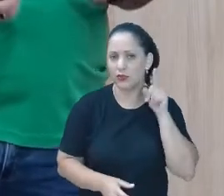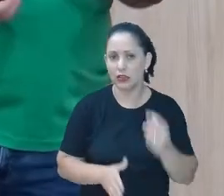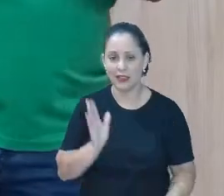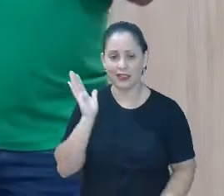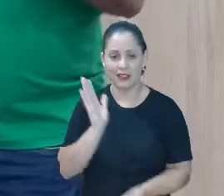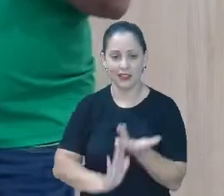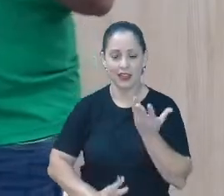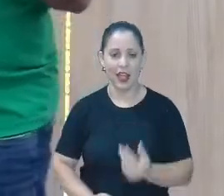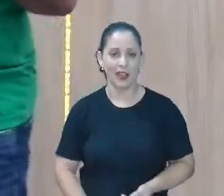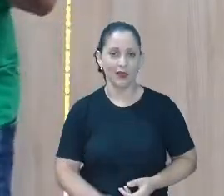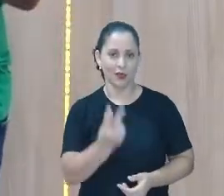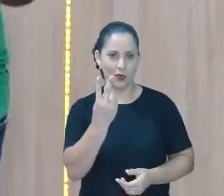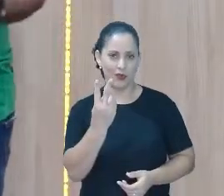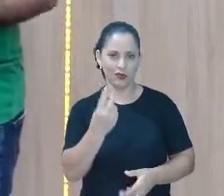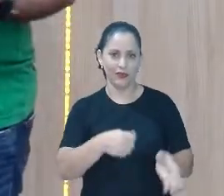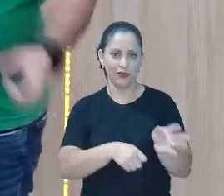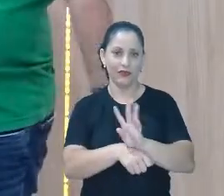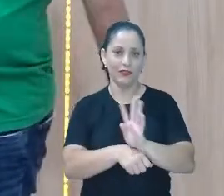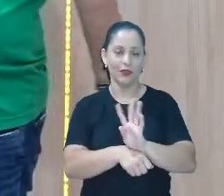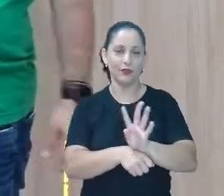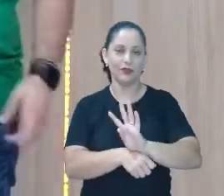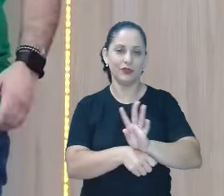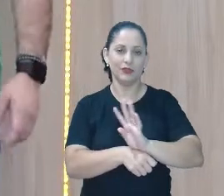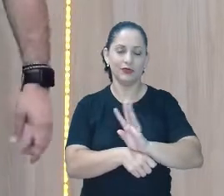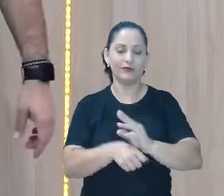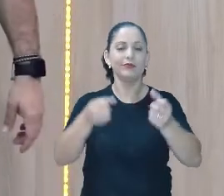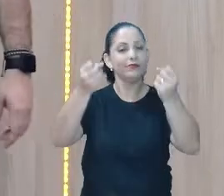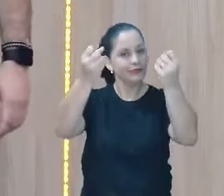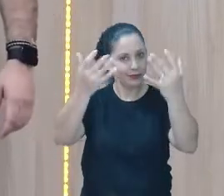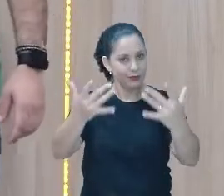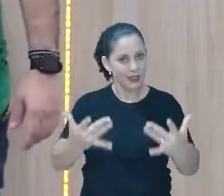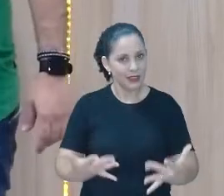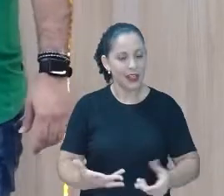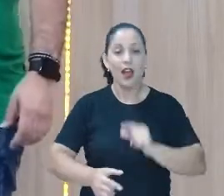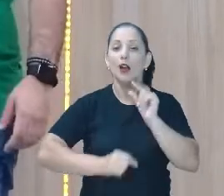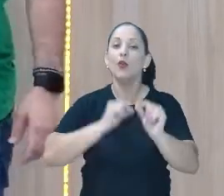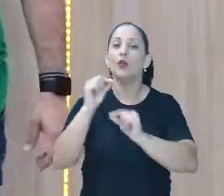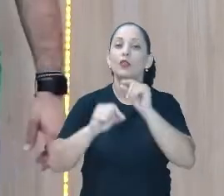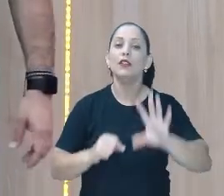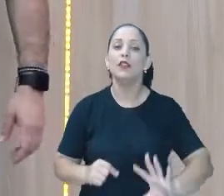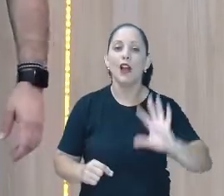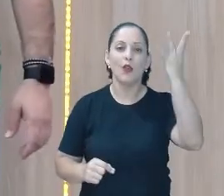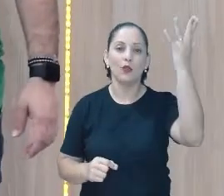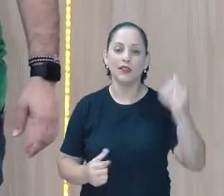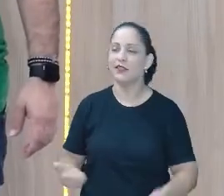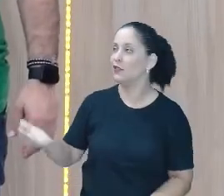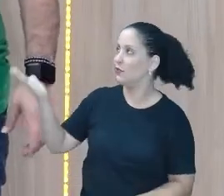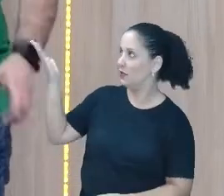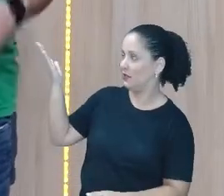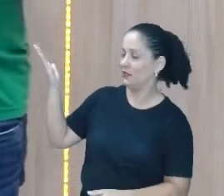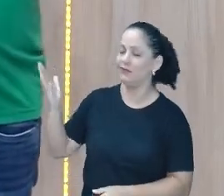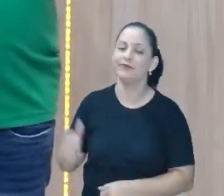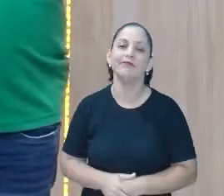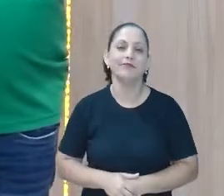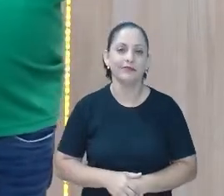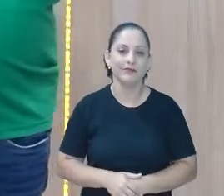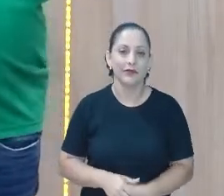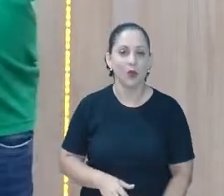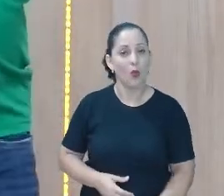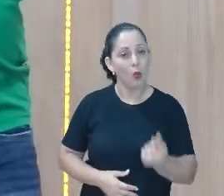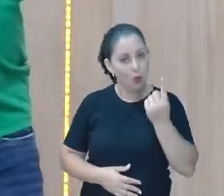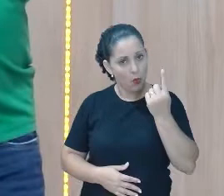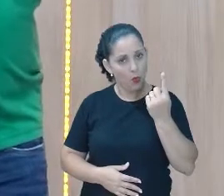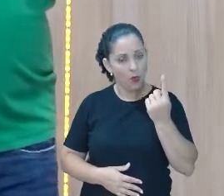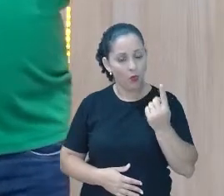dois filmes que vão narrar os episódios que aconteceram aqui nessa batalha. Um deles